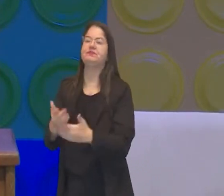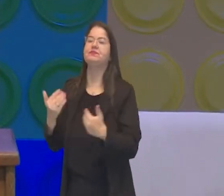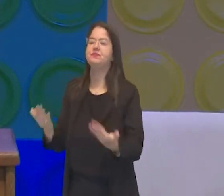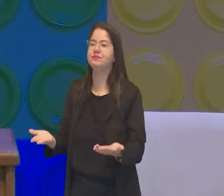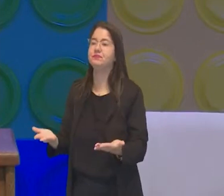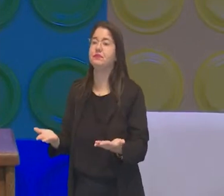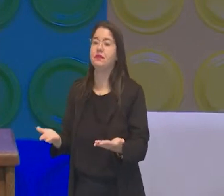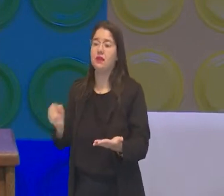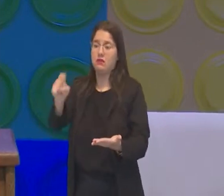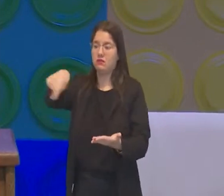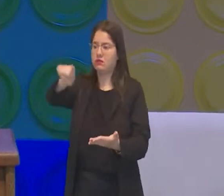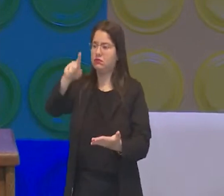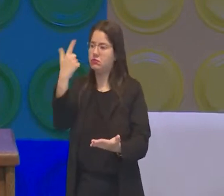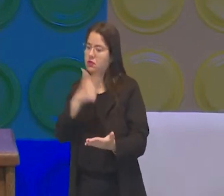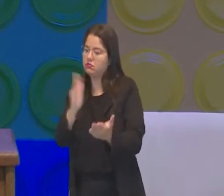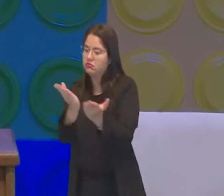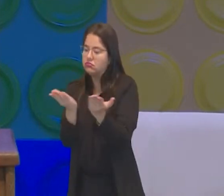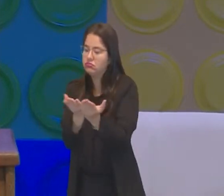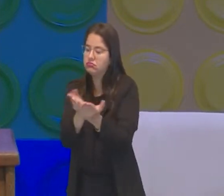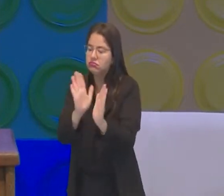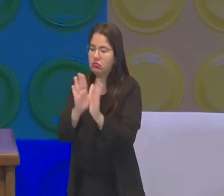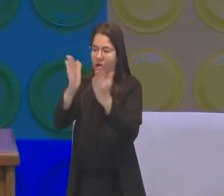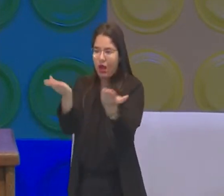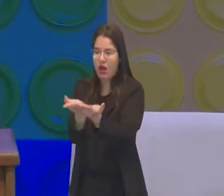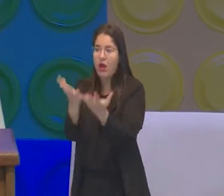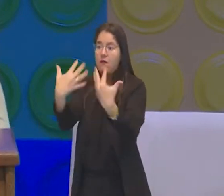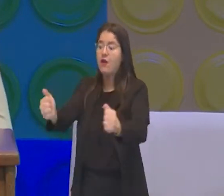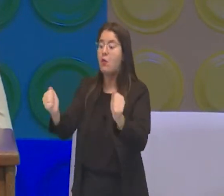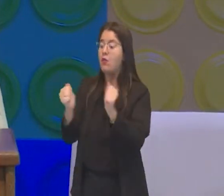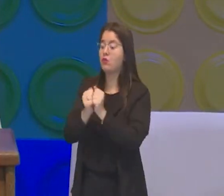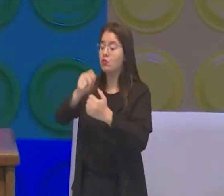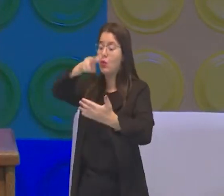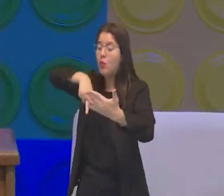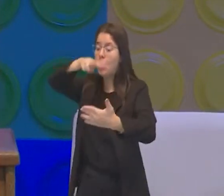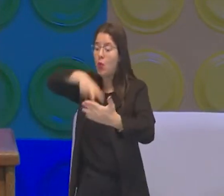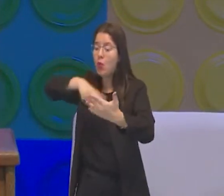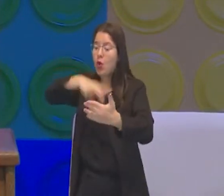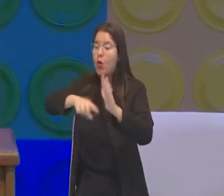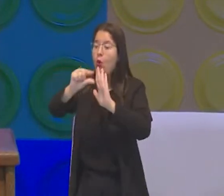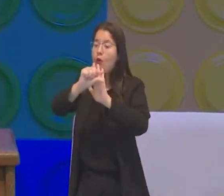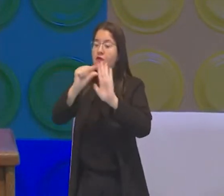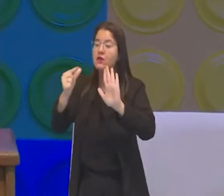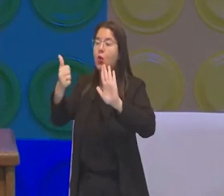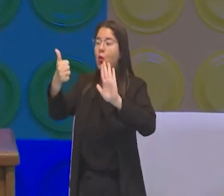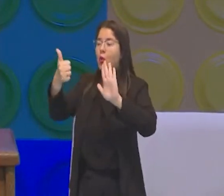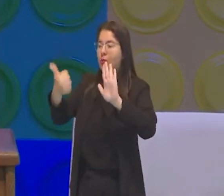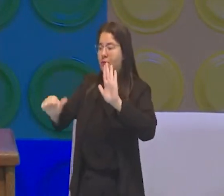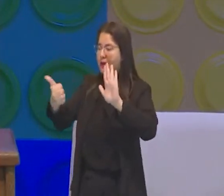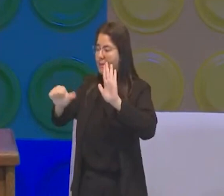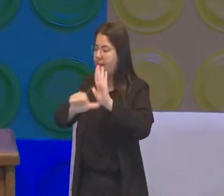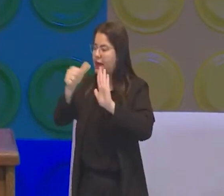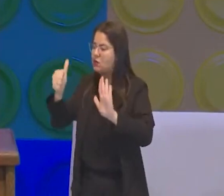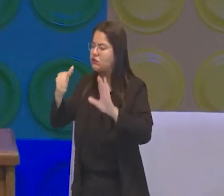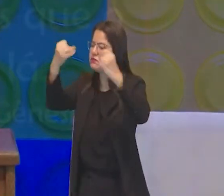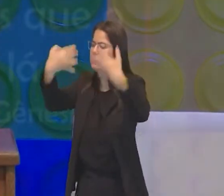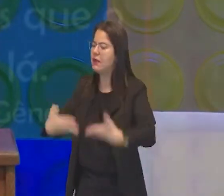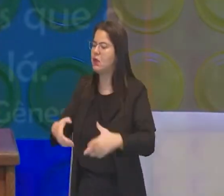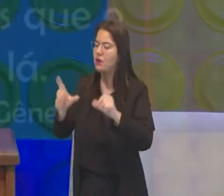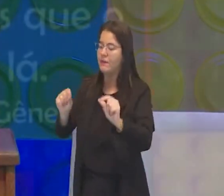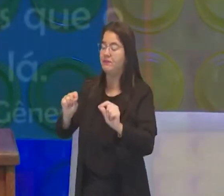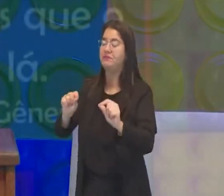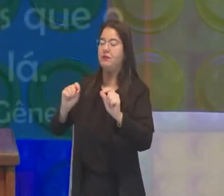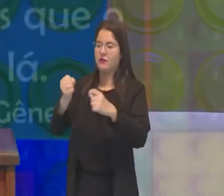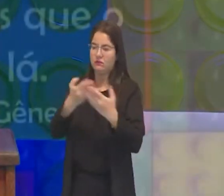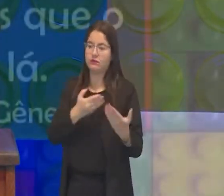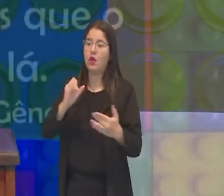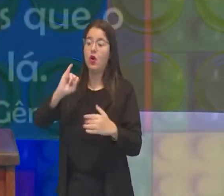E se os irmãos já abriram, eu peço que leiam comigo o versículo 1, que diz assim: